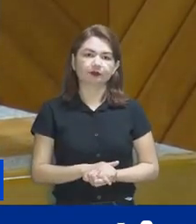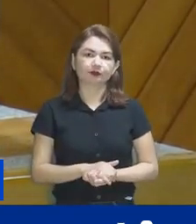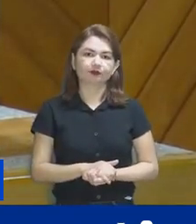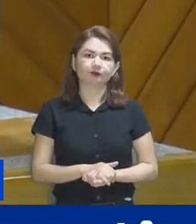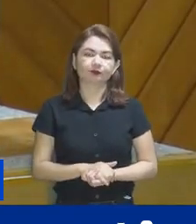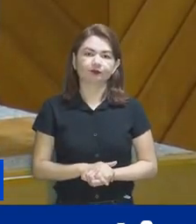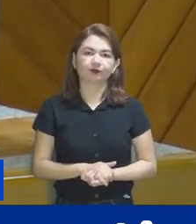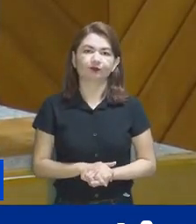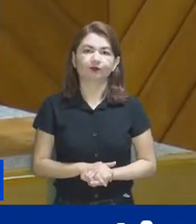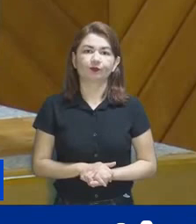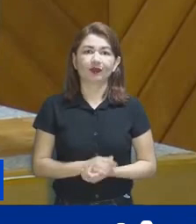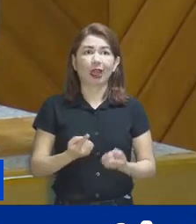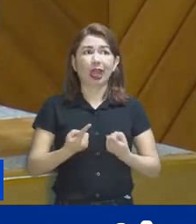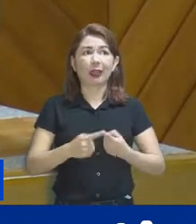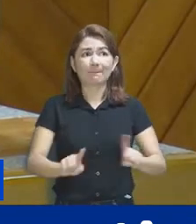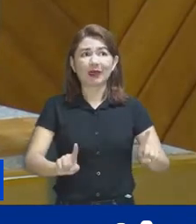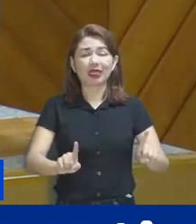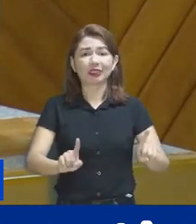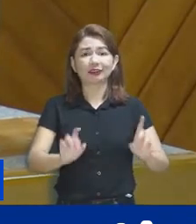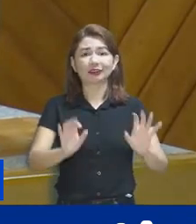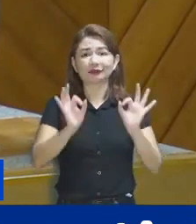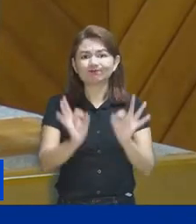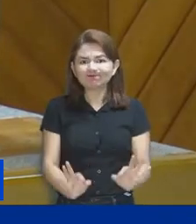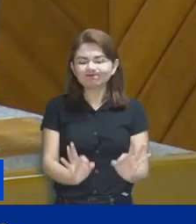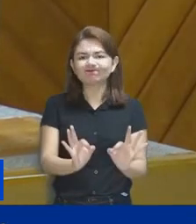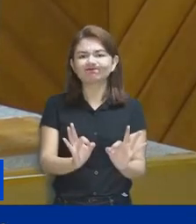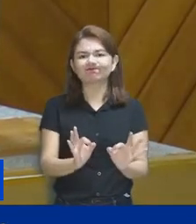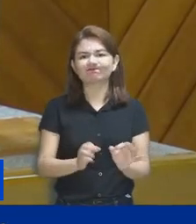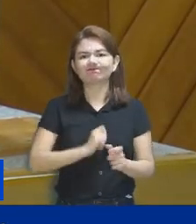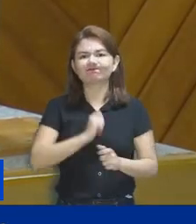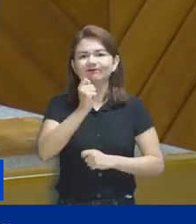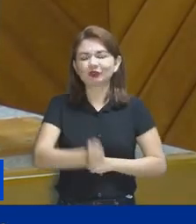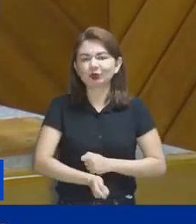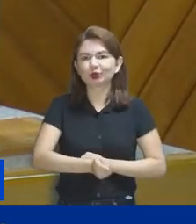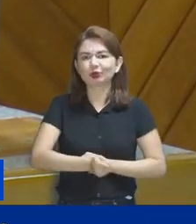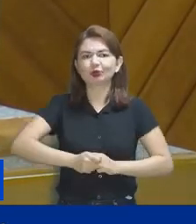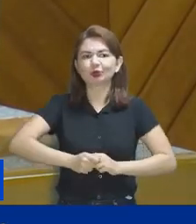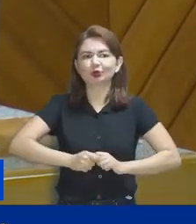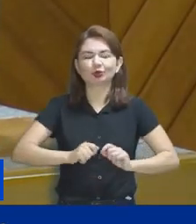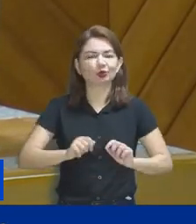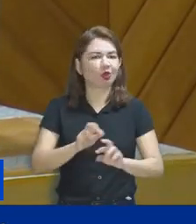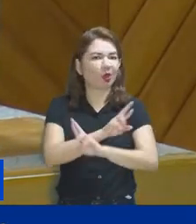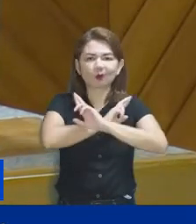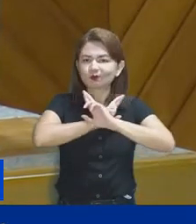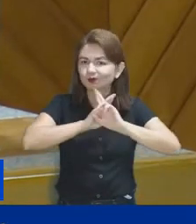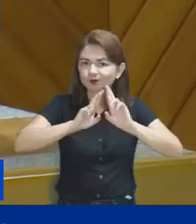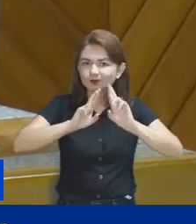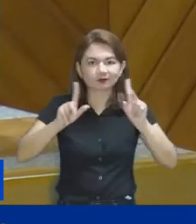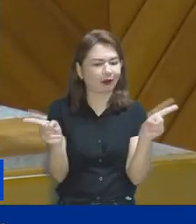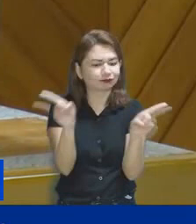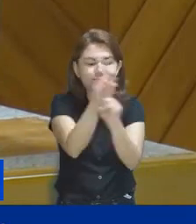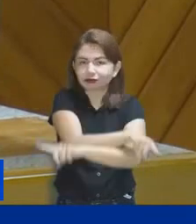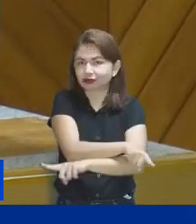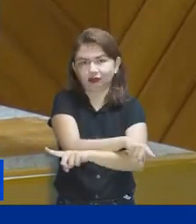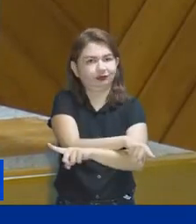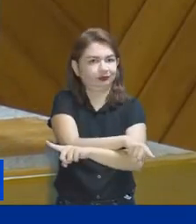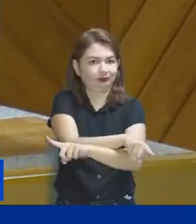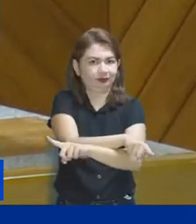no inquérito, mas ela não confirmou em juízo. A versão dela em juízo foi absolutamente